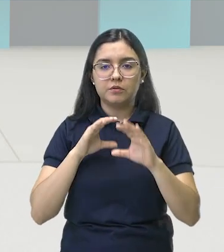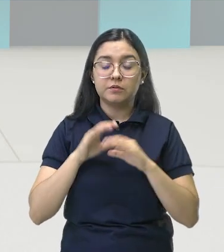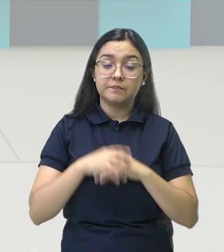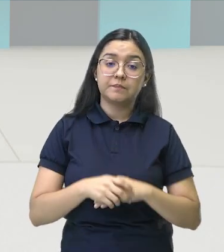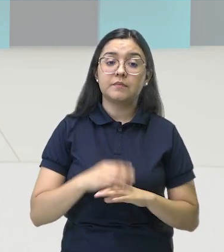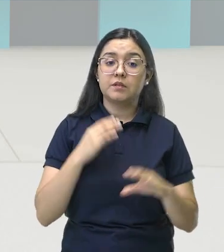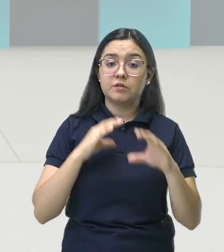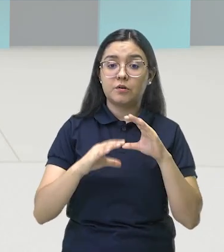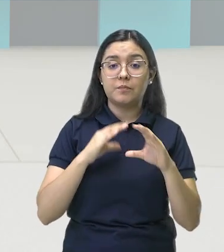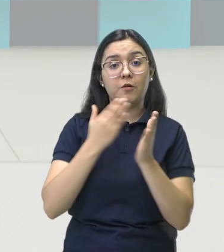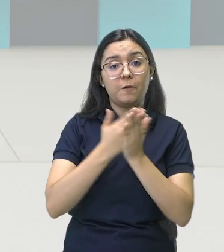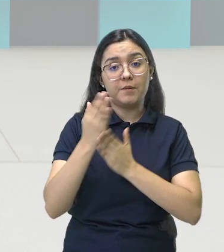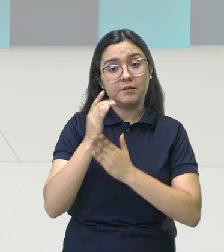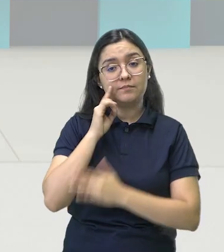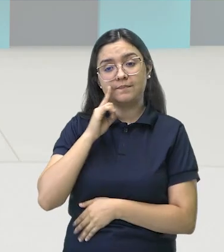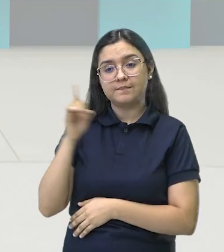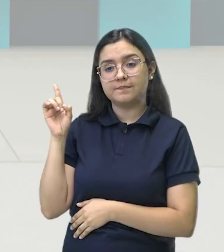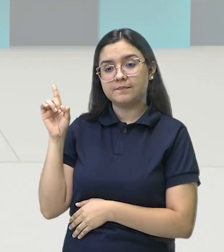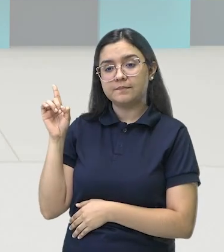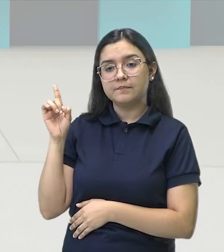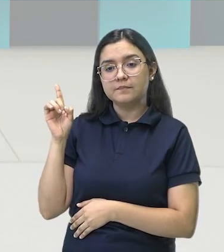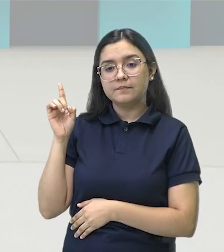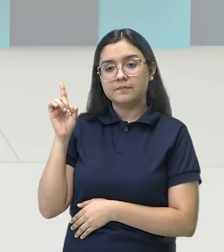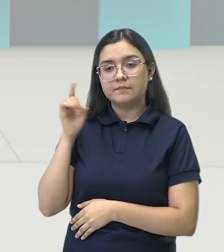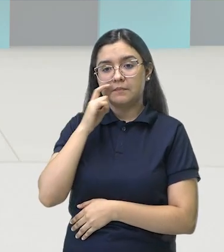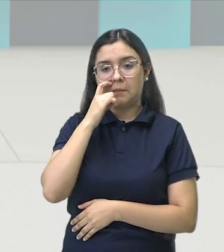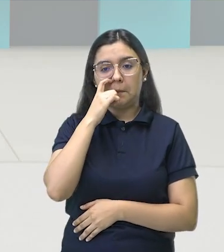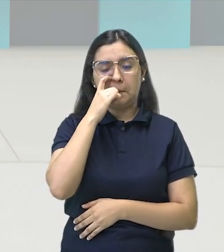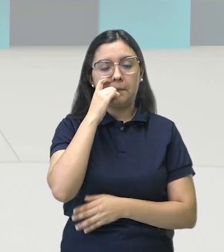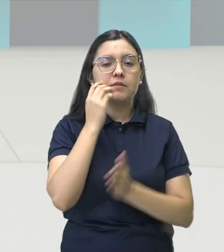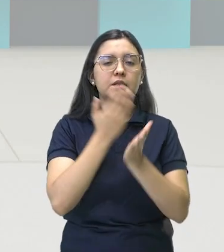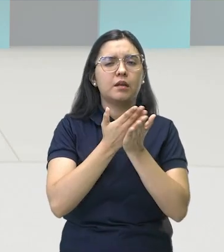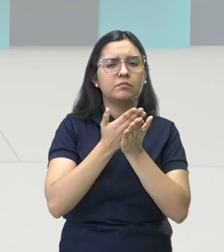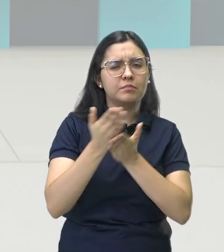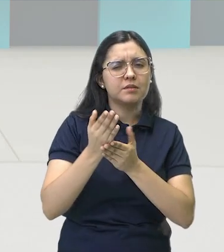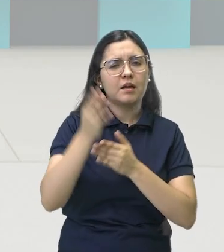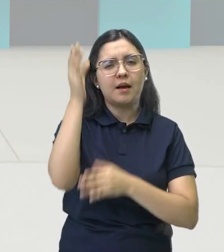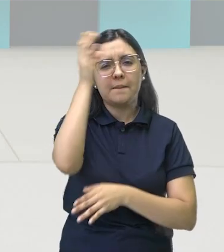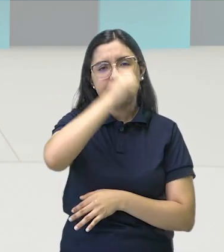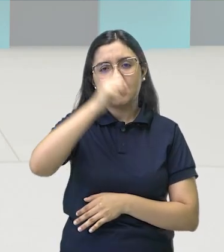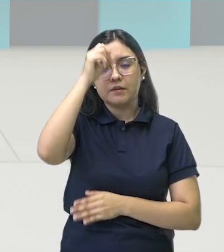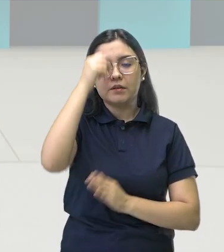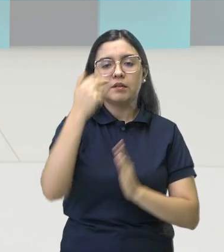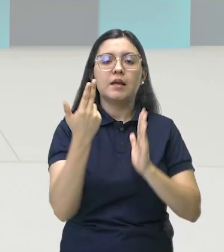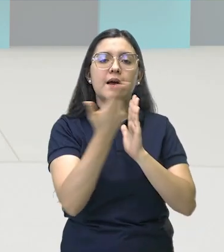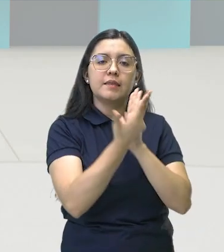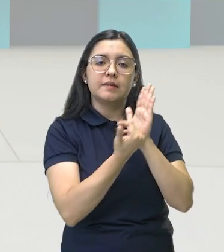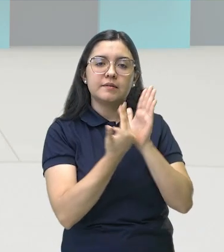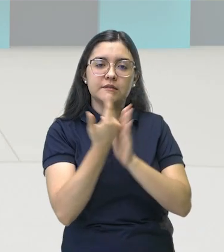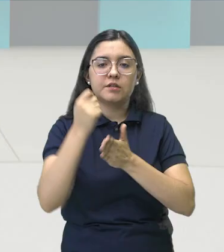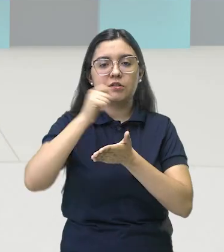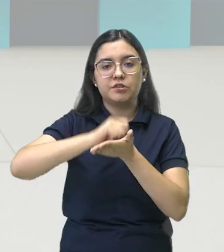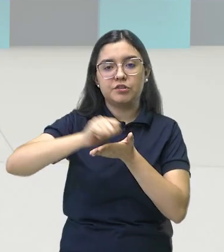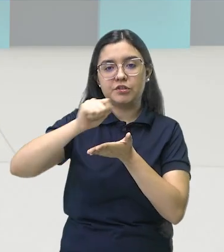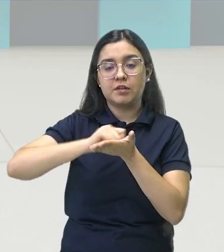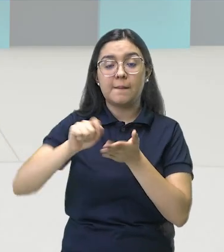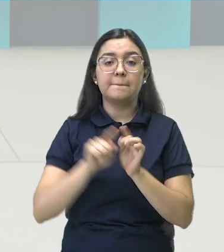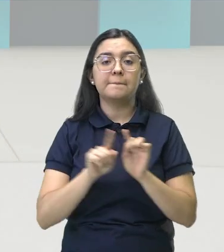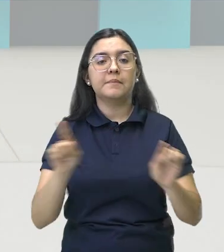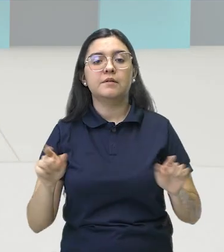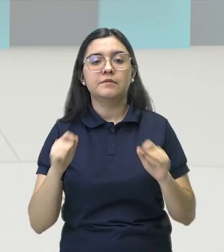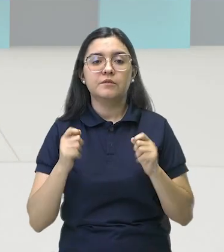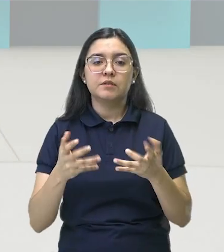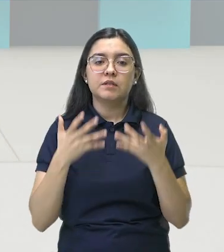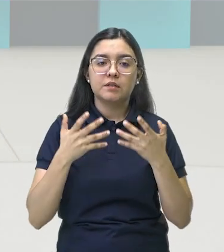começa dessa forma. Quando você ainda está aprendendo a desenhar, a escrever, mas você tem a necessidade